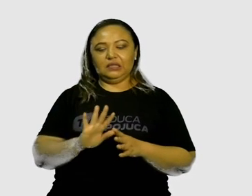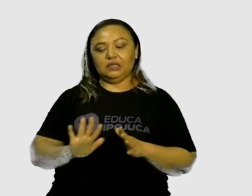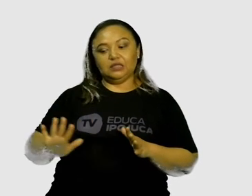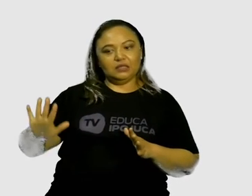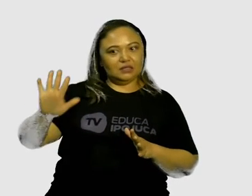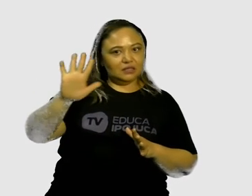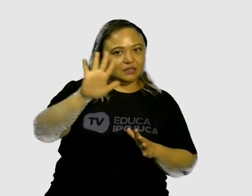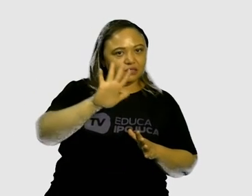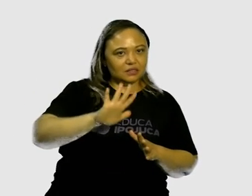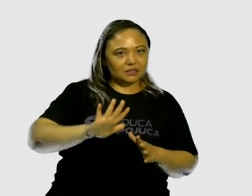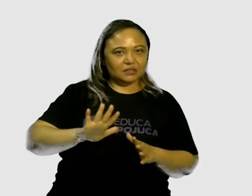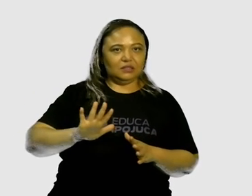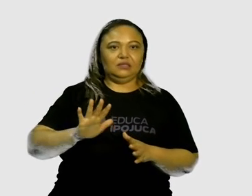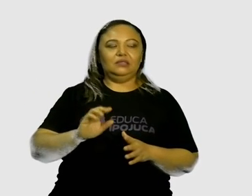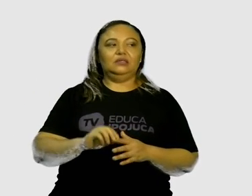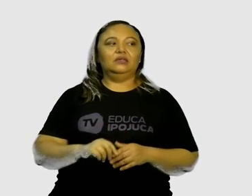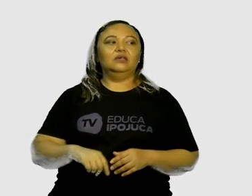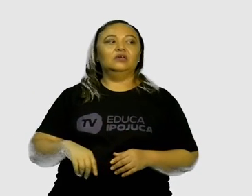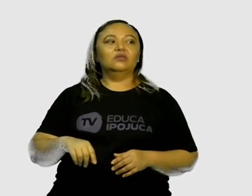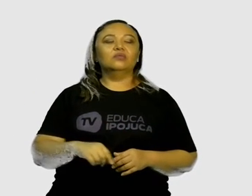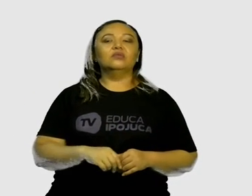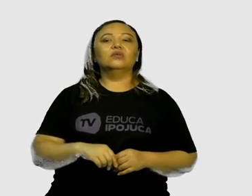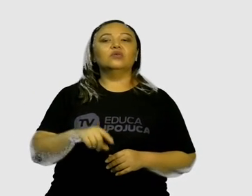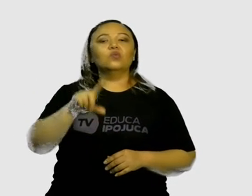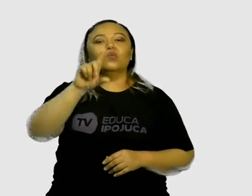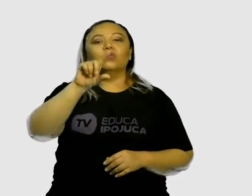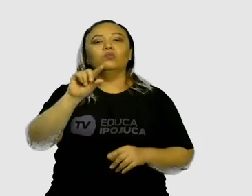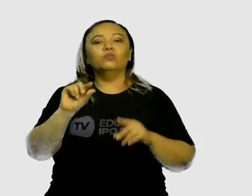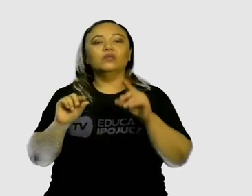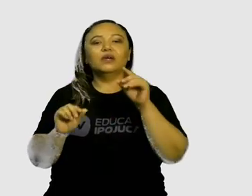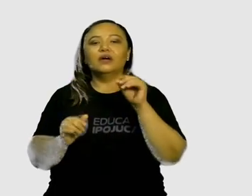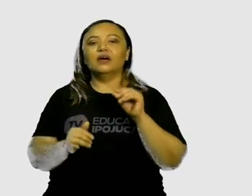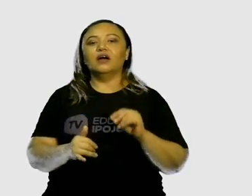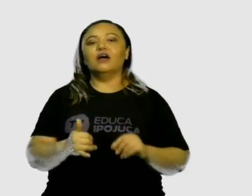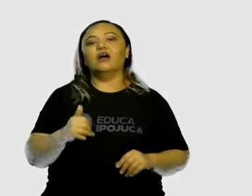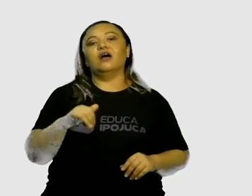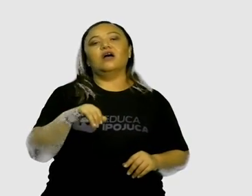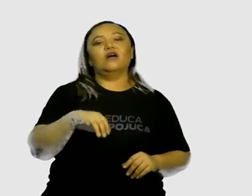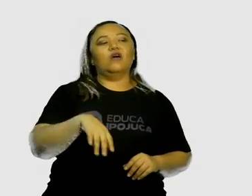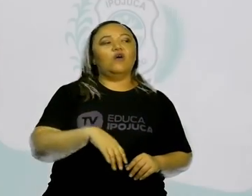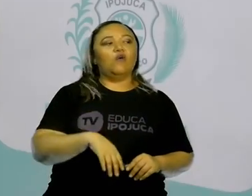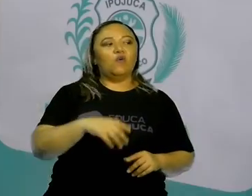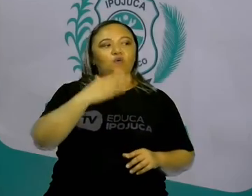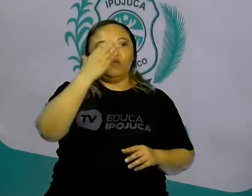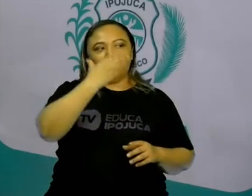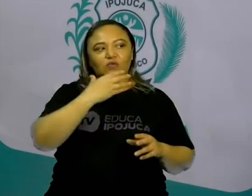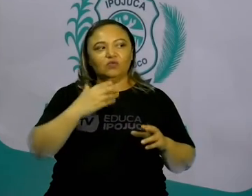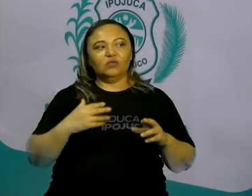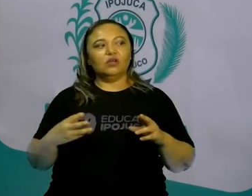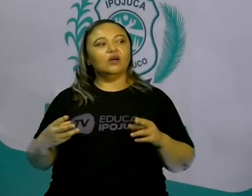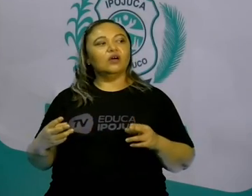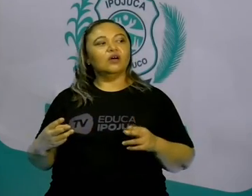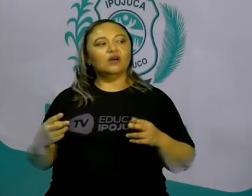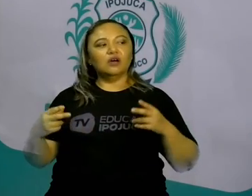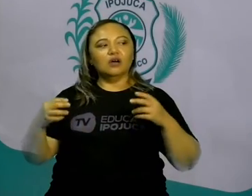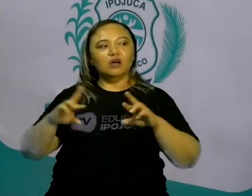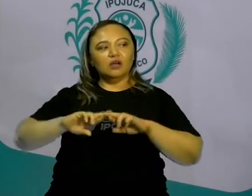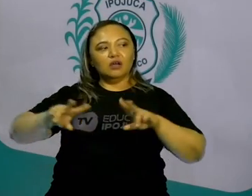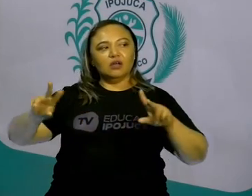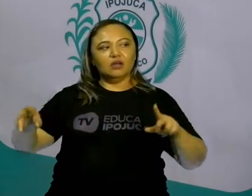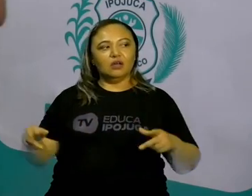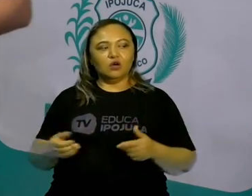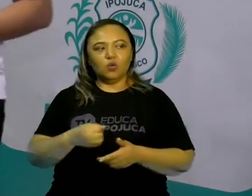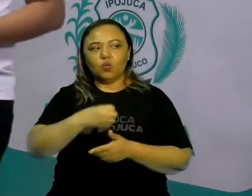espaço amostral aqui Ah pois é duas frutas três frutas não Total de